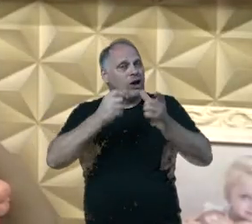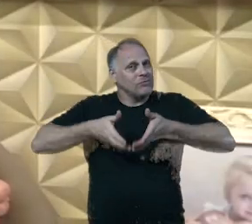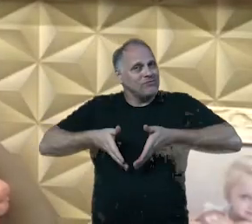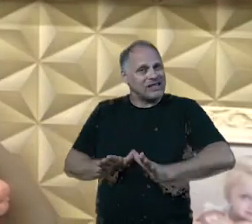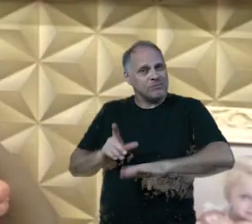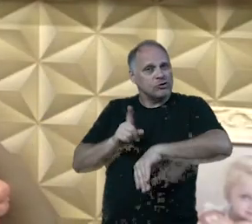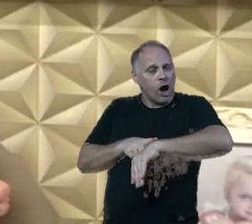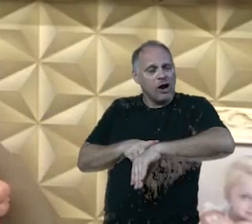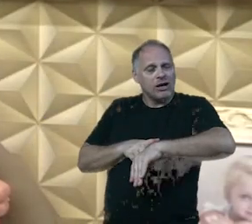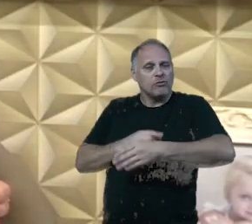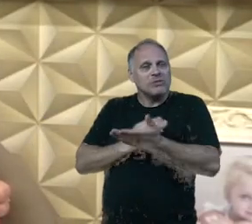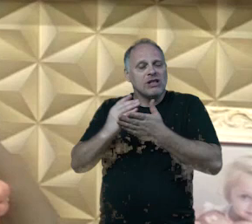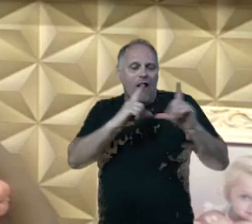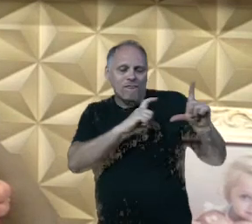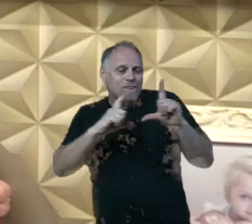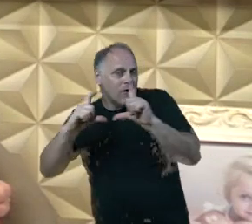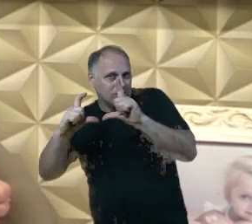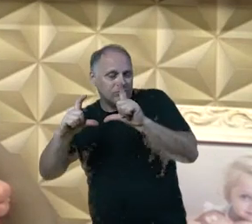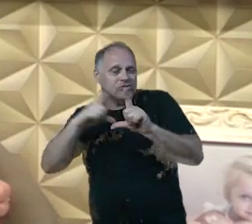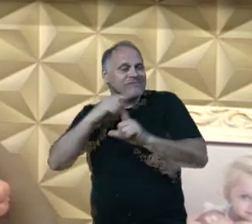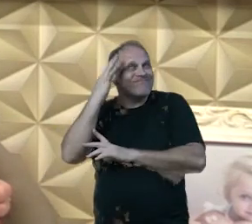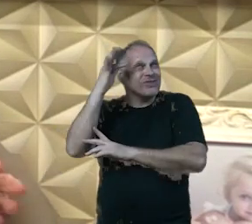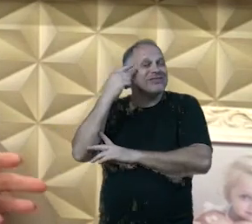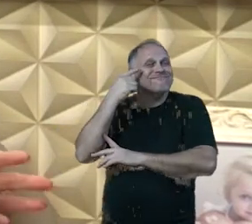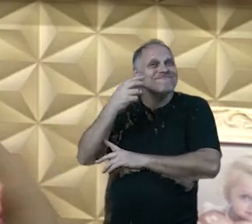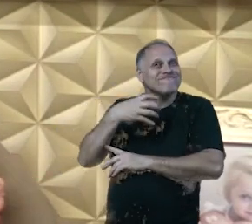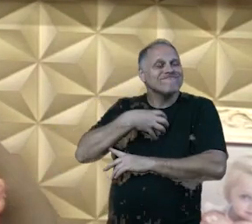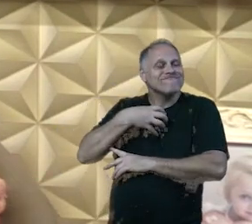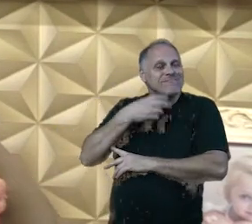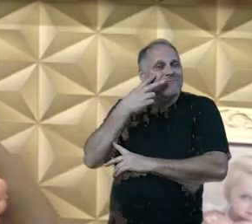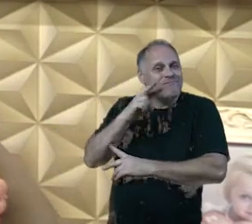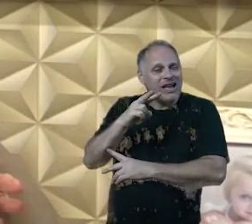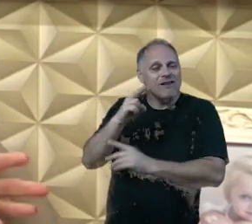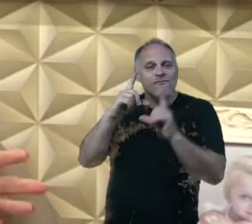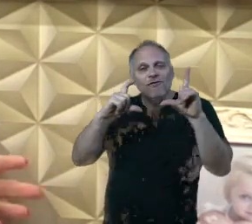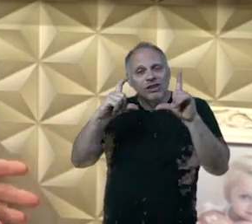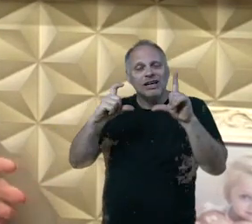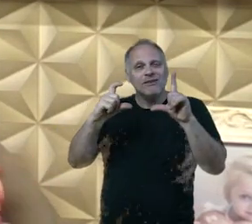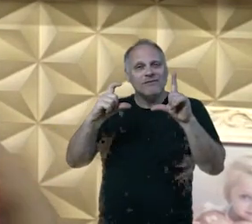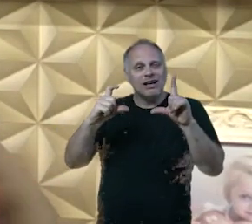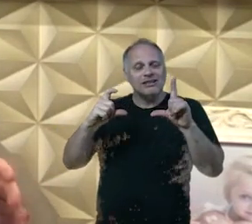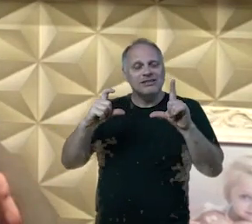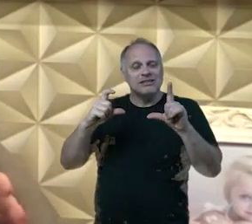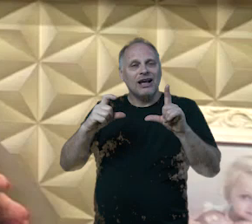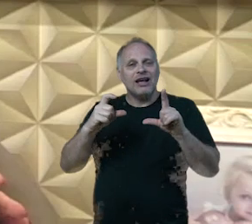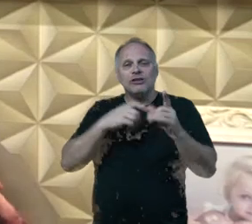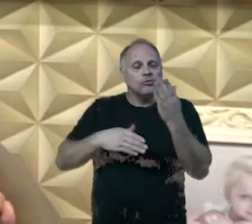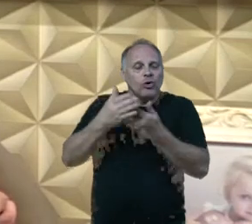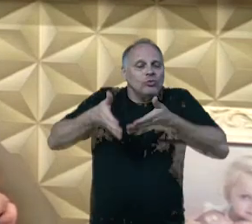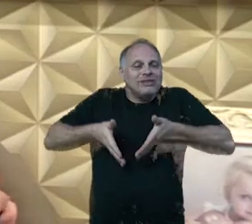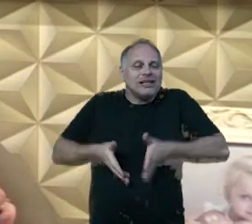que eu comecei a fotografar, eu tinha o sonho de viver e fotografar, né, de presenciar